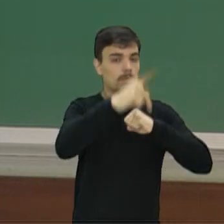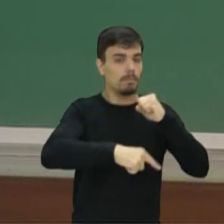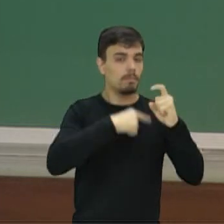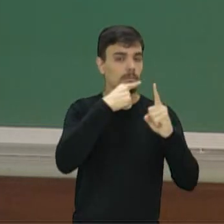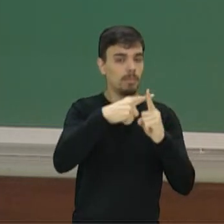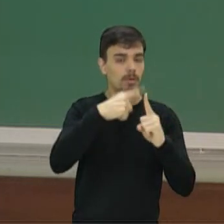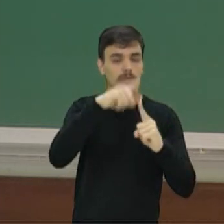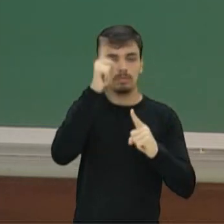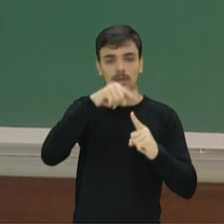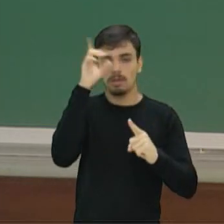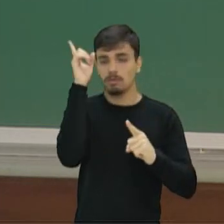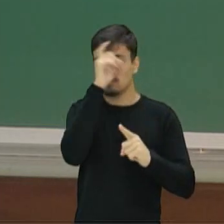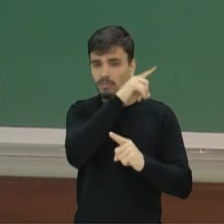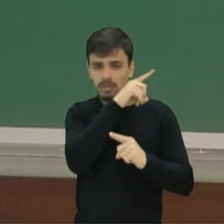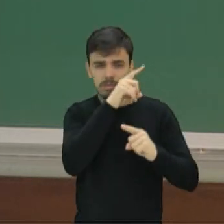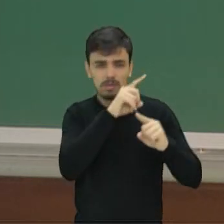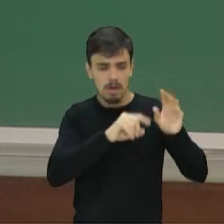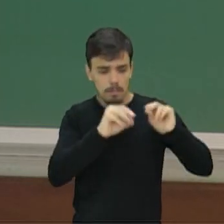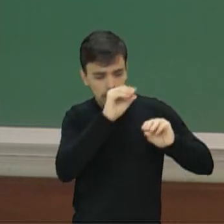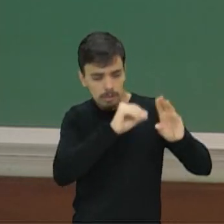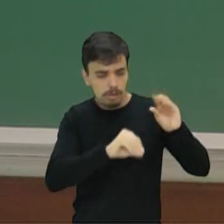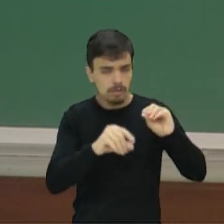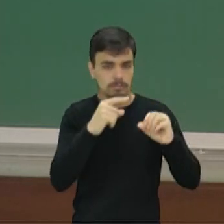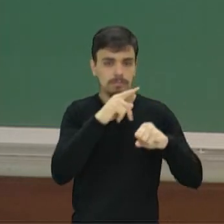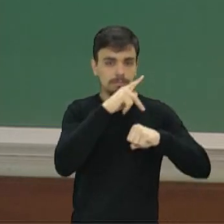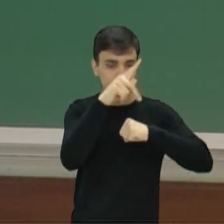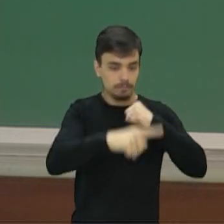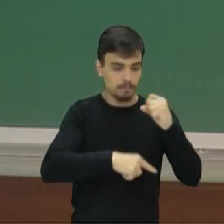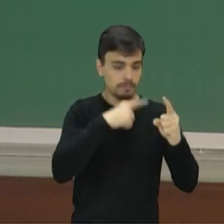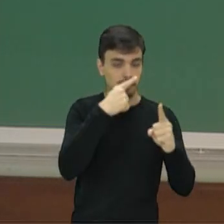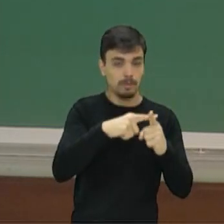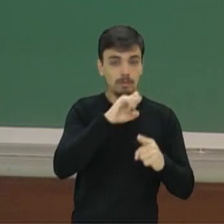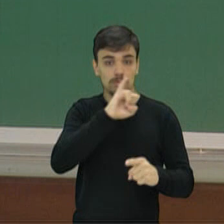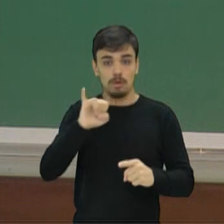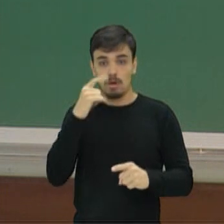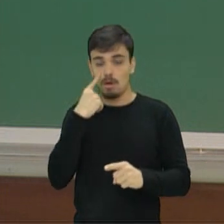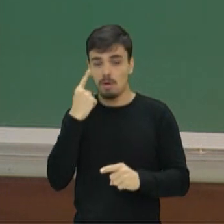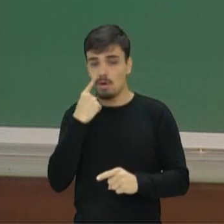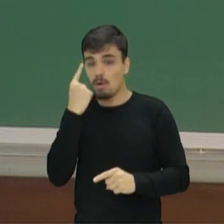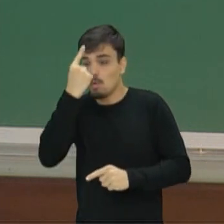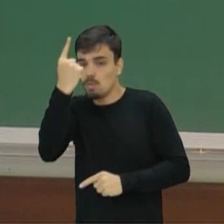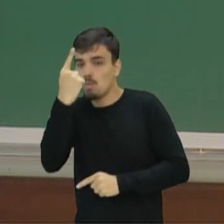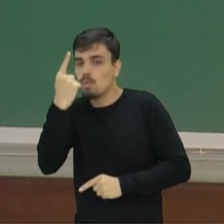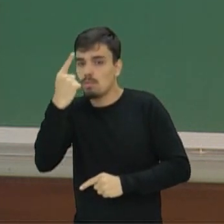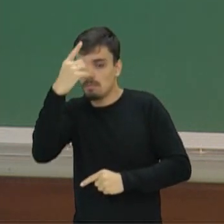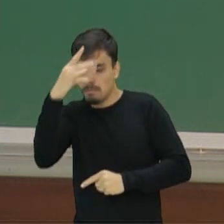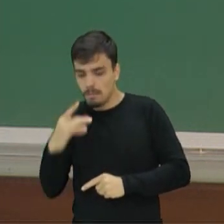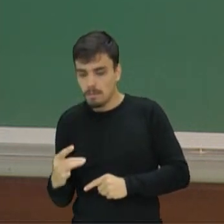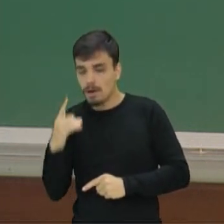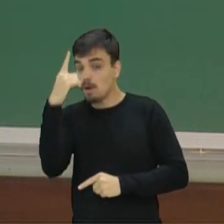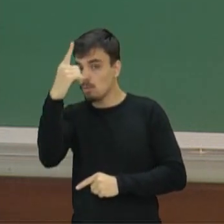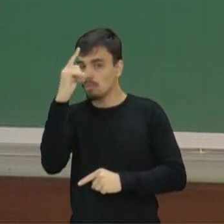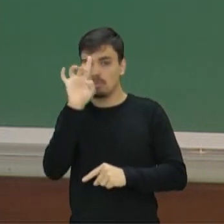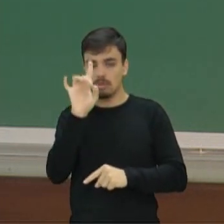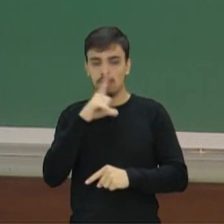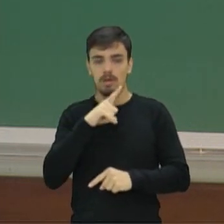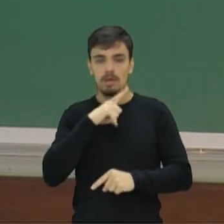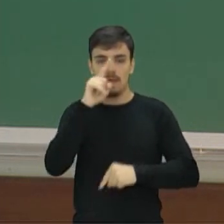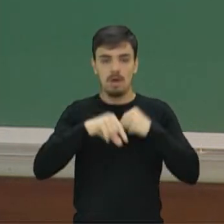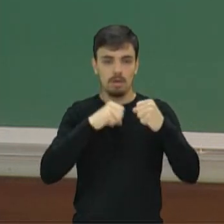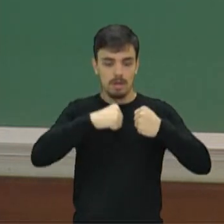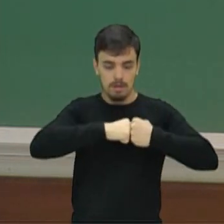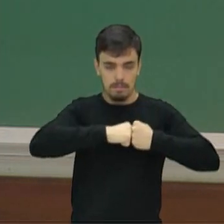tá? Só relembrando, um dos processos de você mexer no núcleo atômico é o processo de